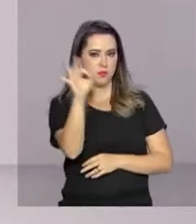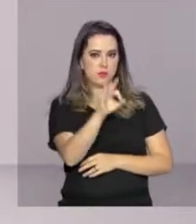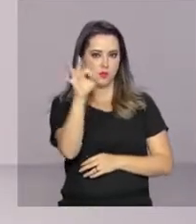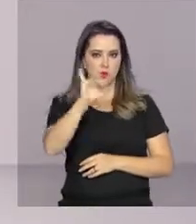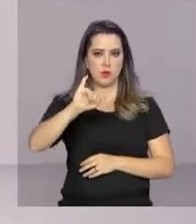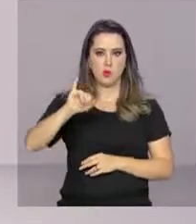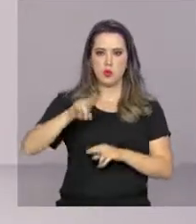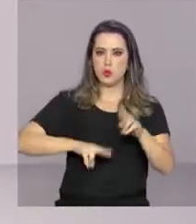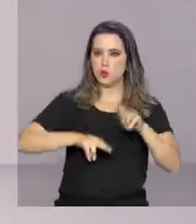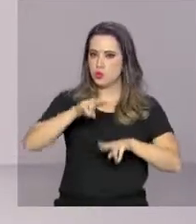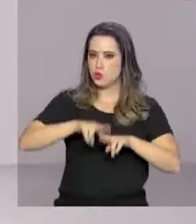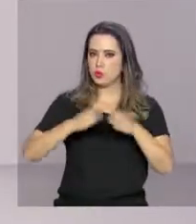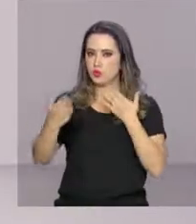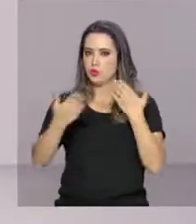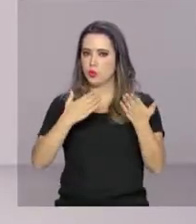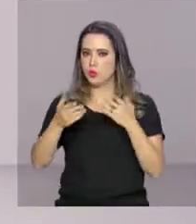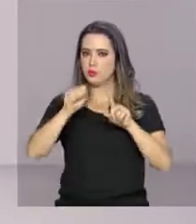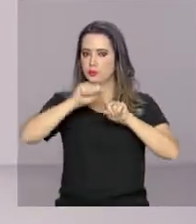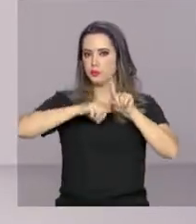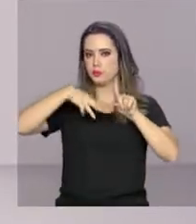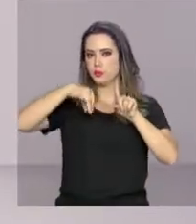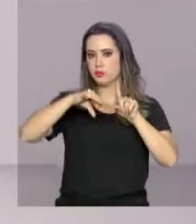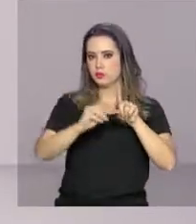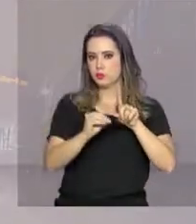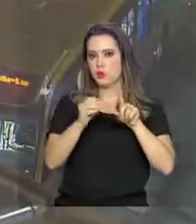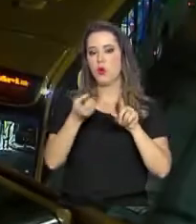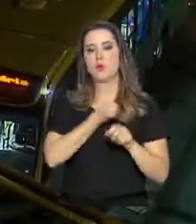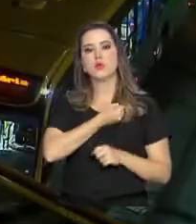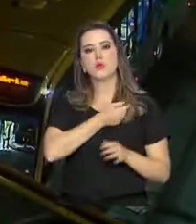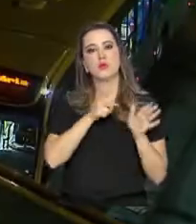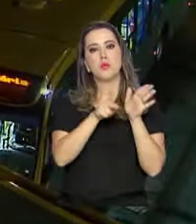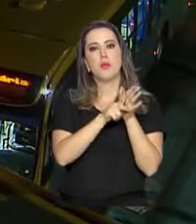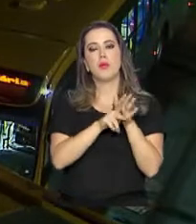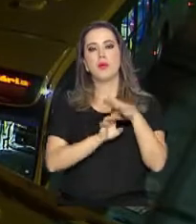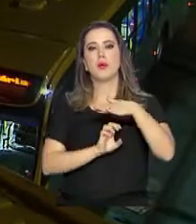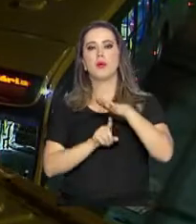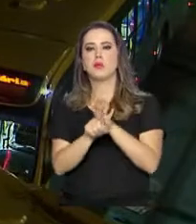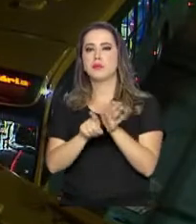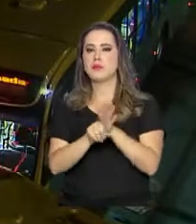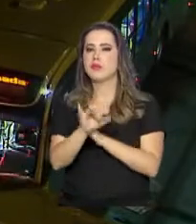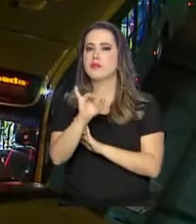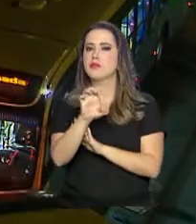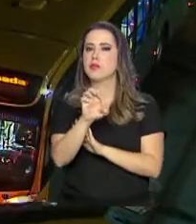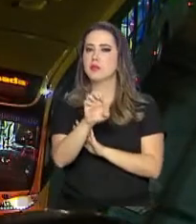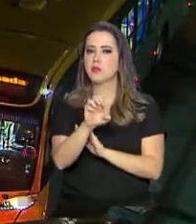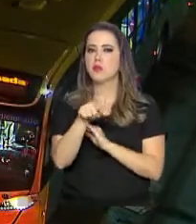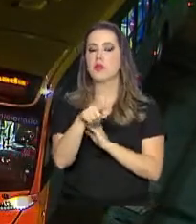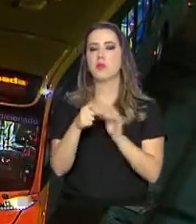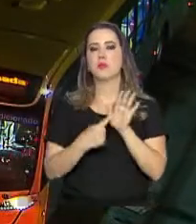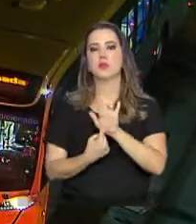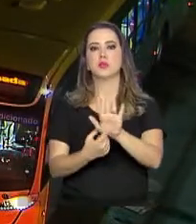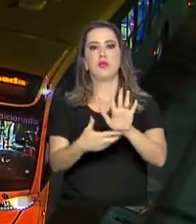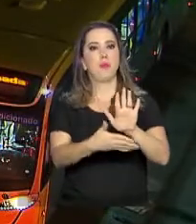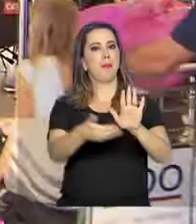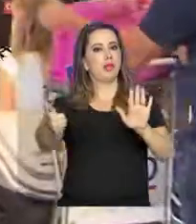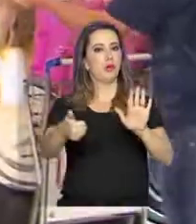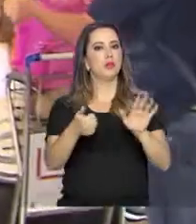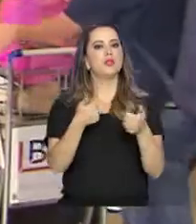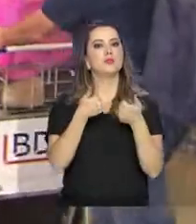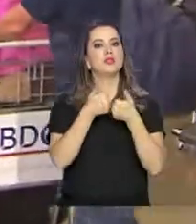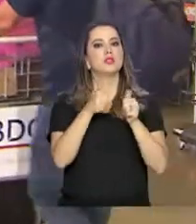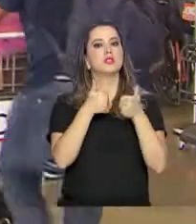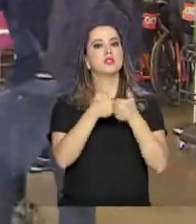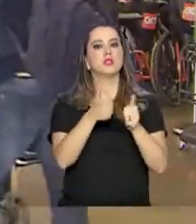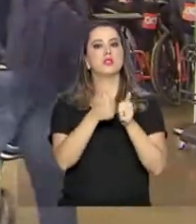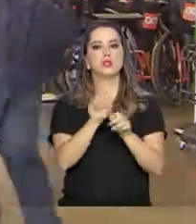em junho em relação ao mês de maio. Os dados do IBGE mostram que o melhor desempenho foi o de transportes,